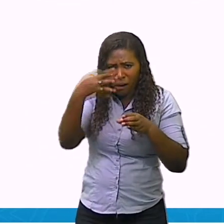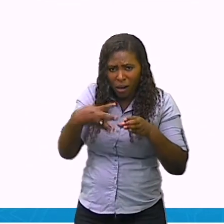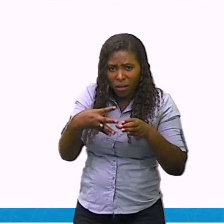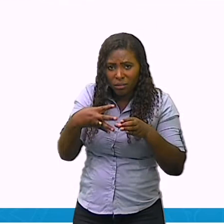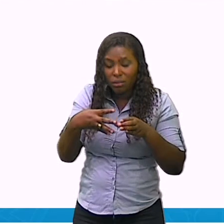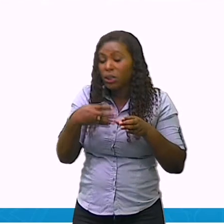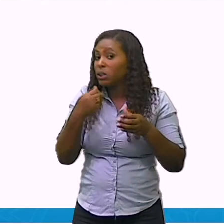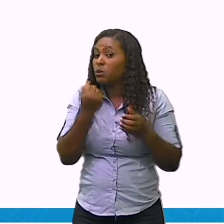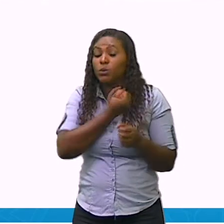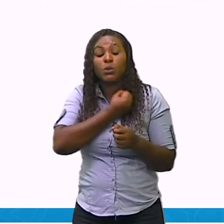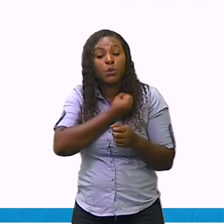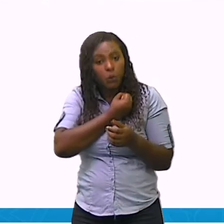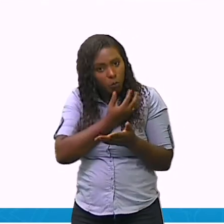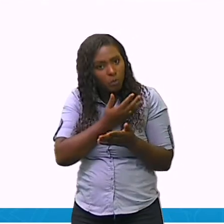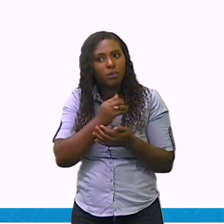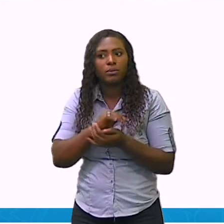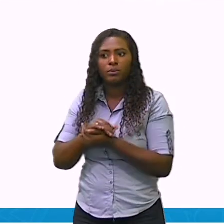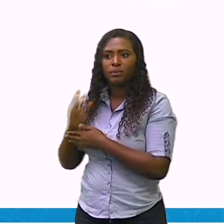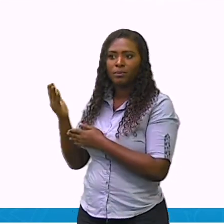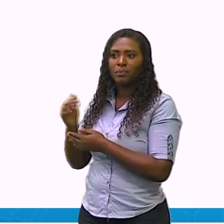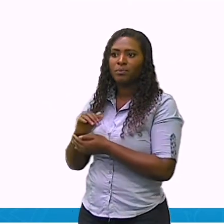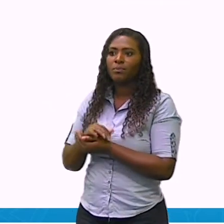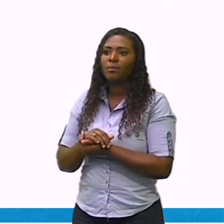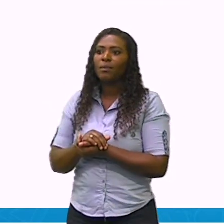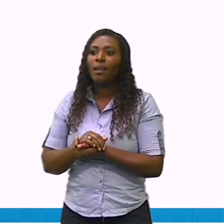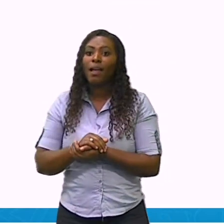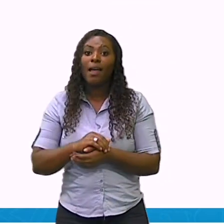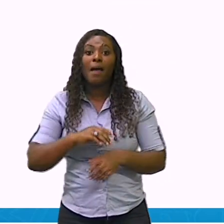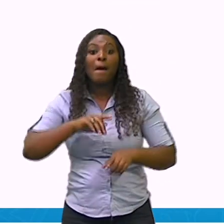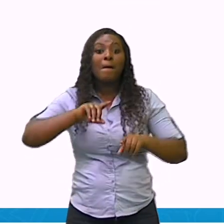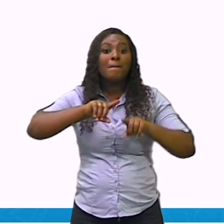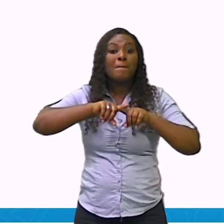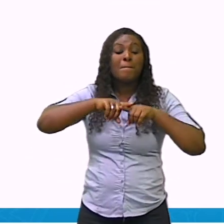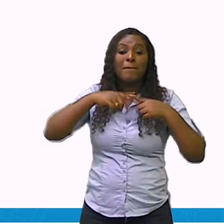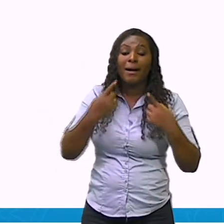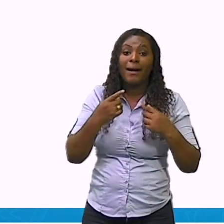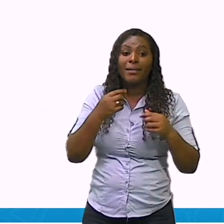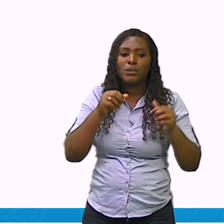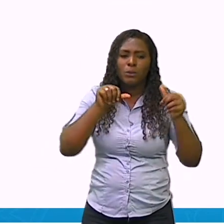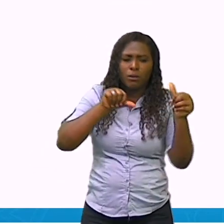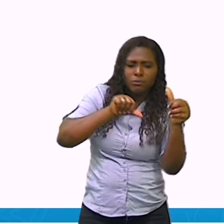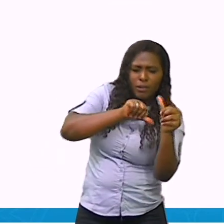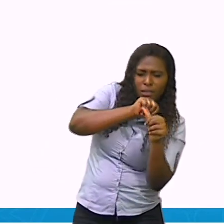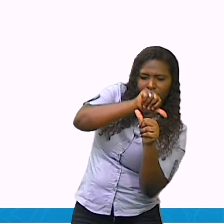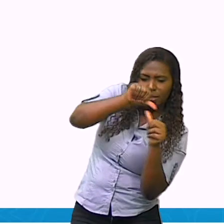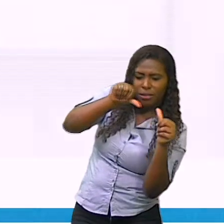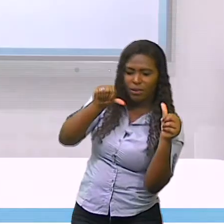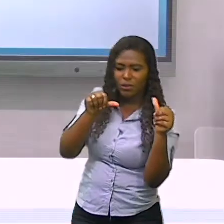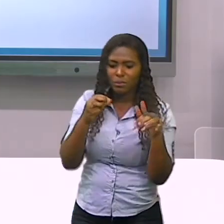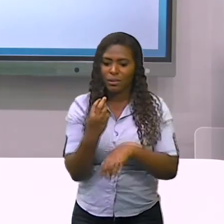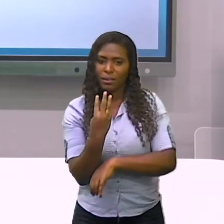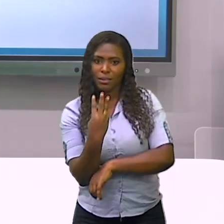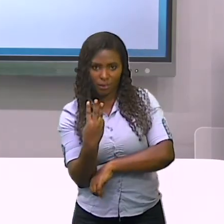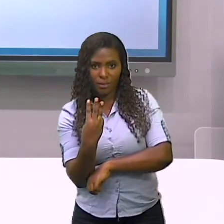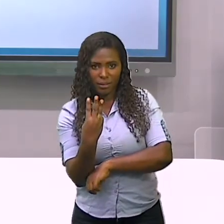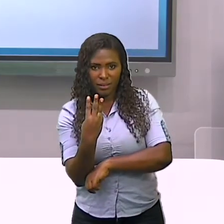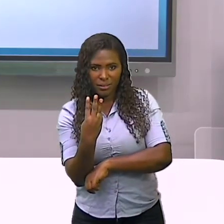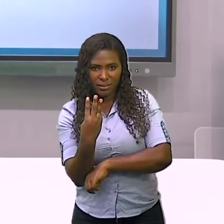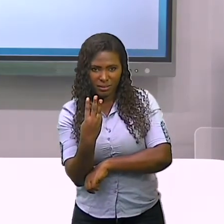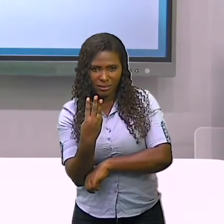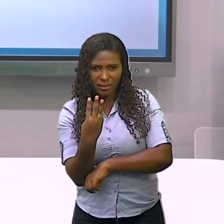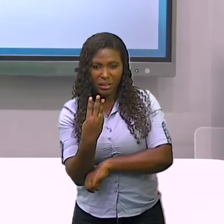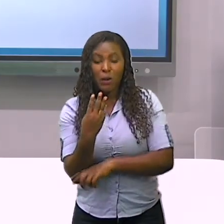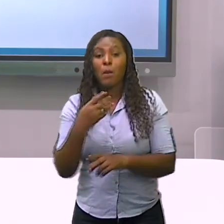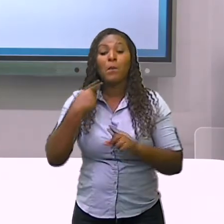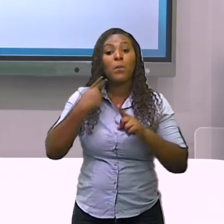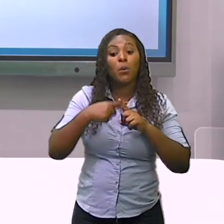aqui, para adicionar 3 unidades. Nós vamos adicionar 3 unidades.